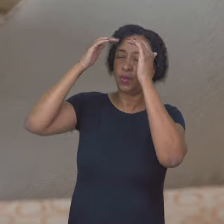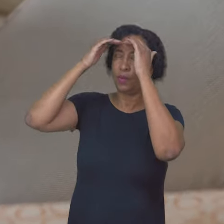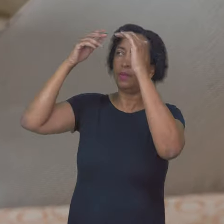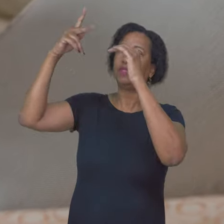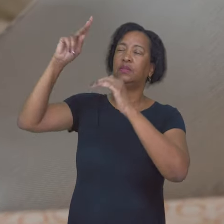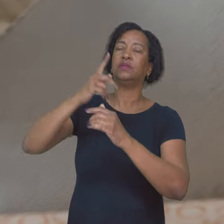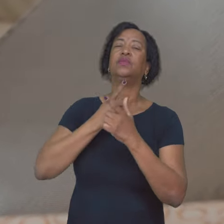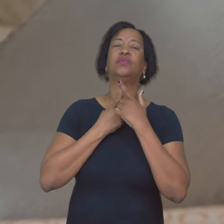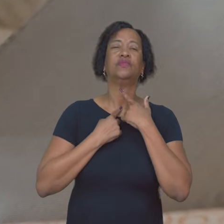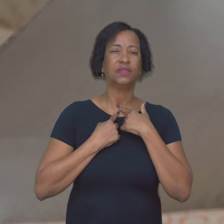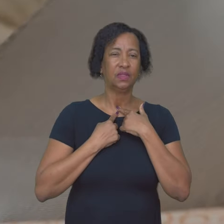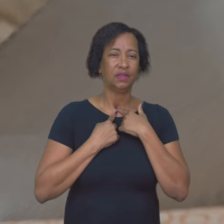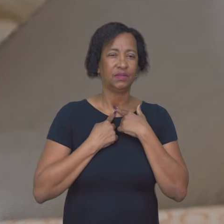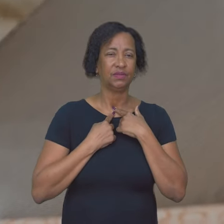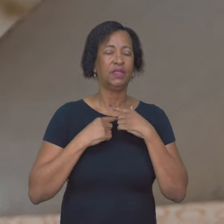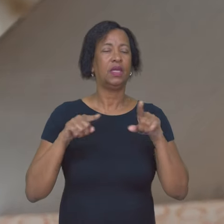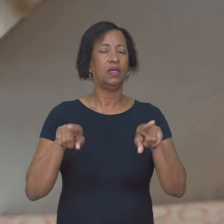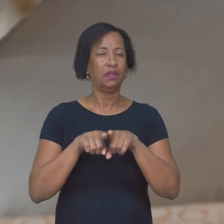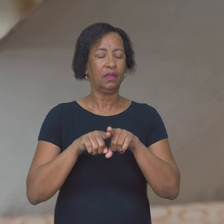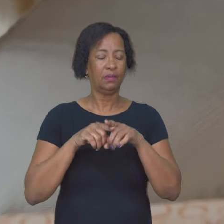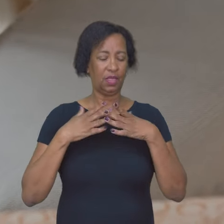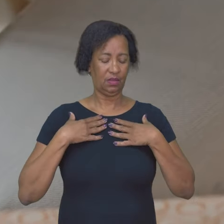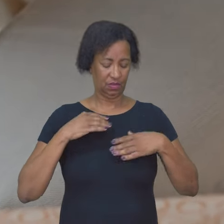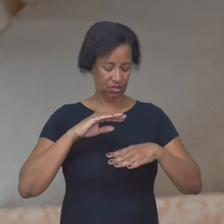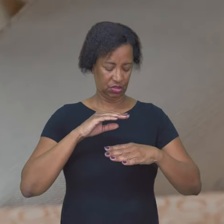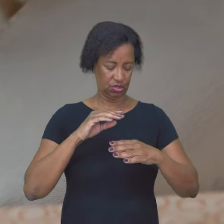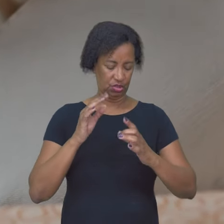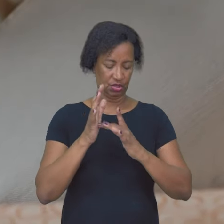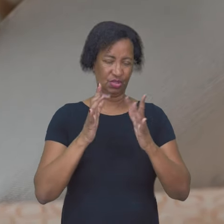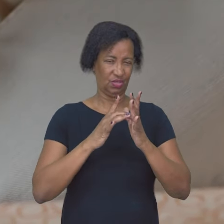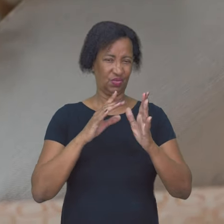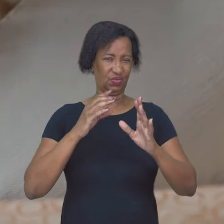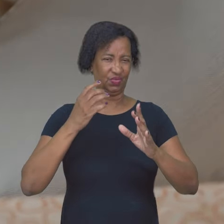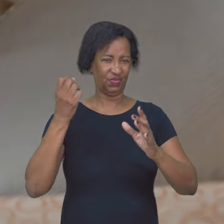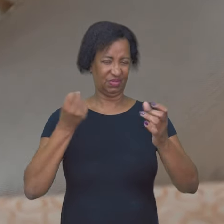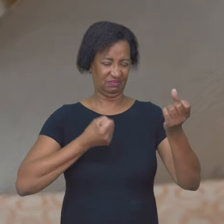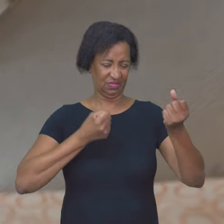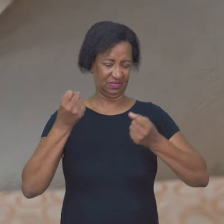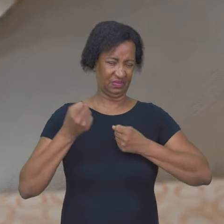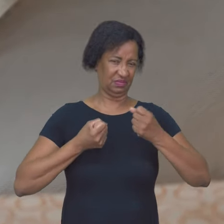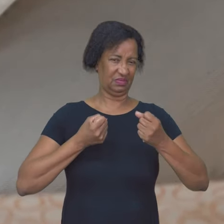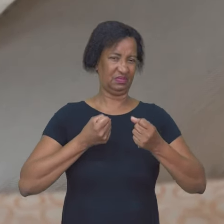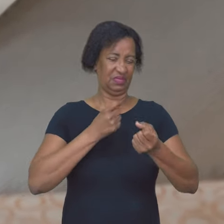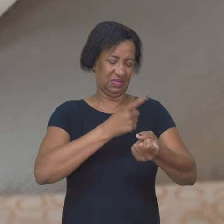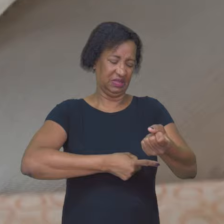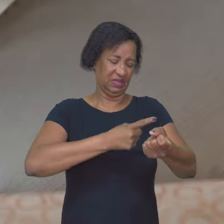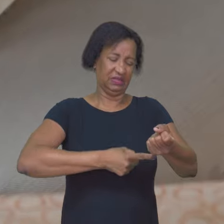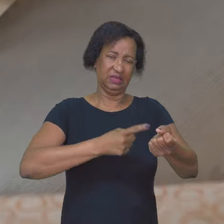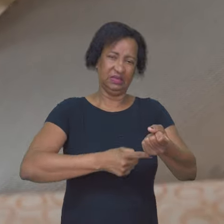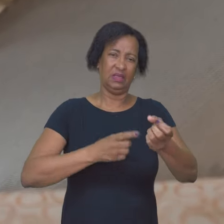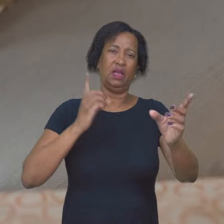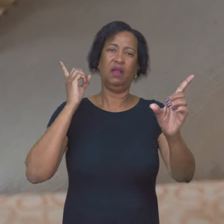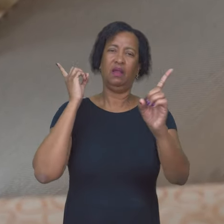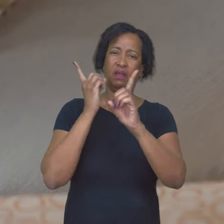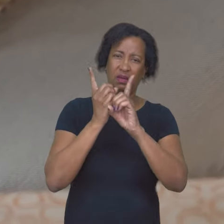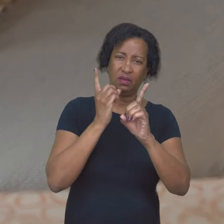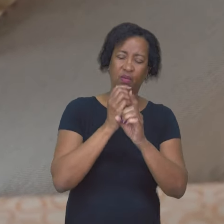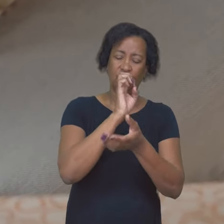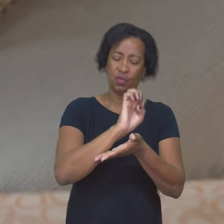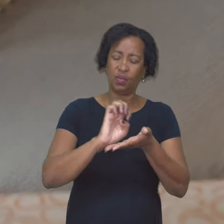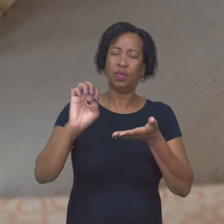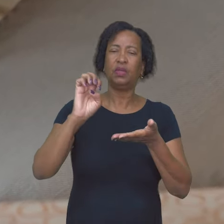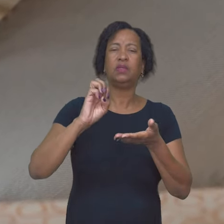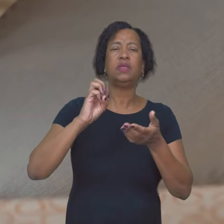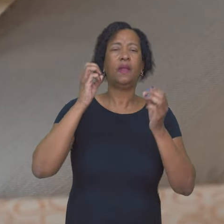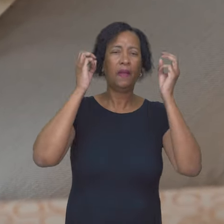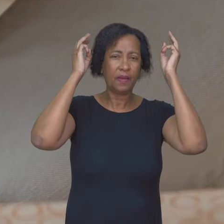foi sua transfiguração está escrito que quando Jesus foi transfigurado ele se encontrou com ele Elias e Moisés é aí que o novo e